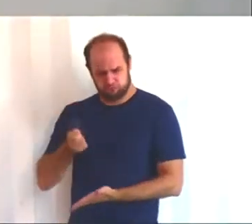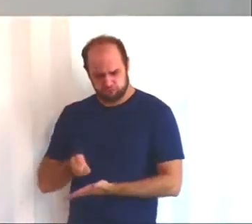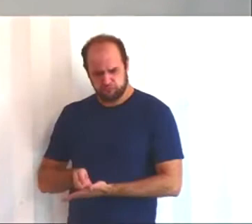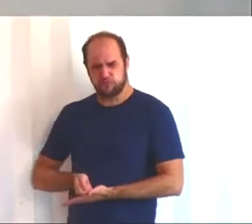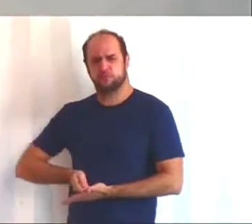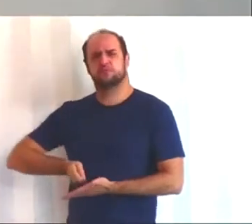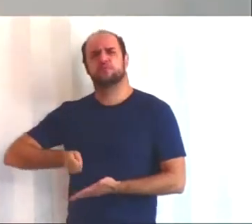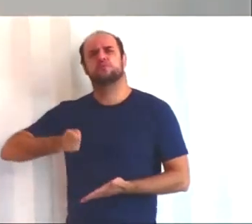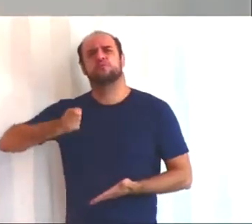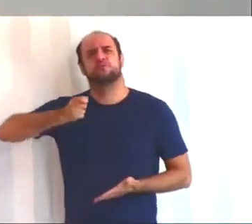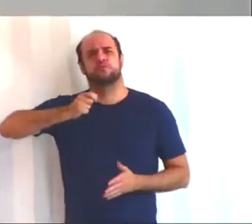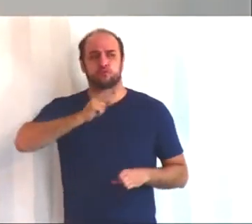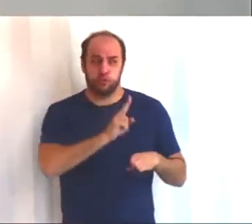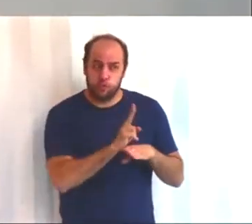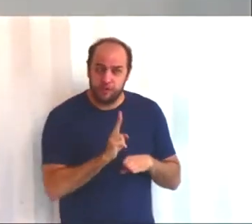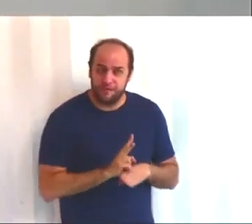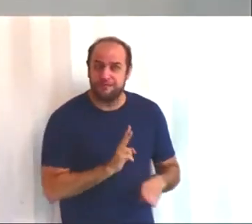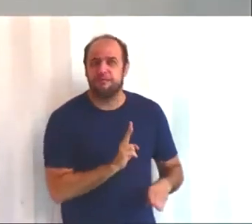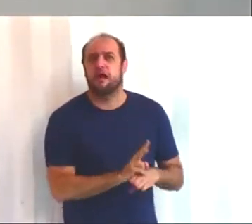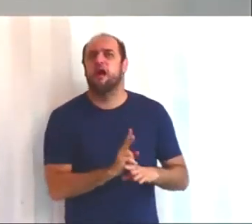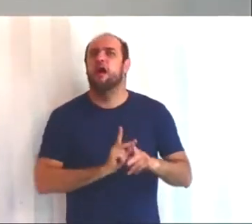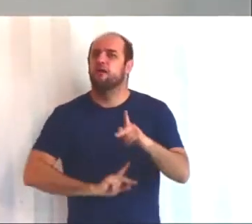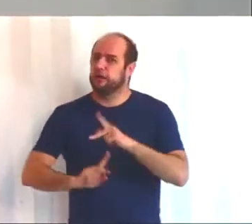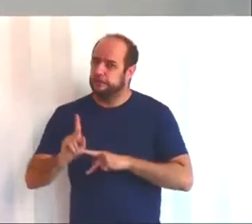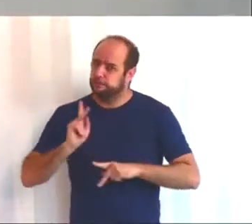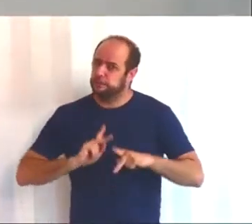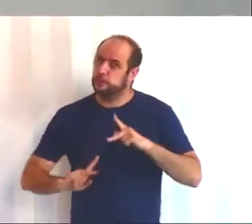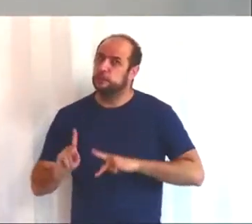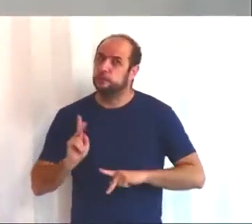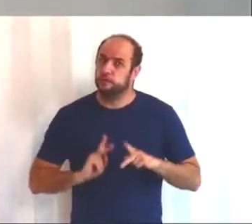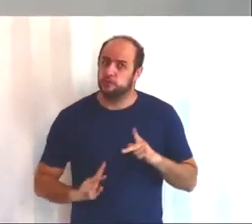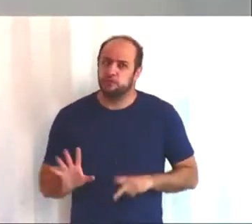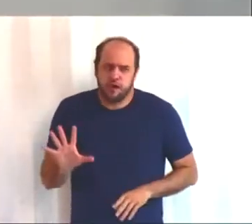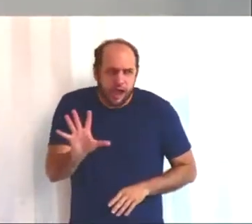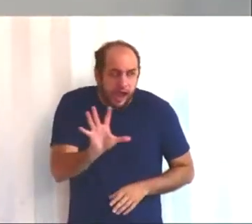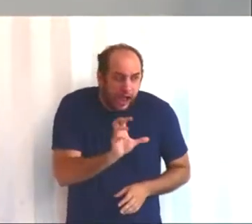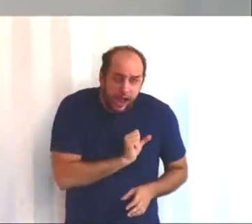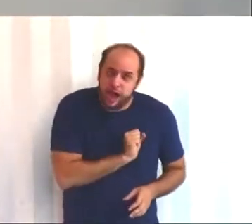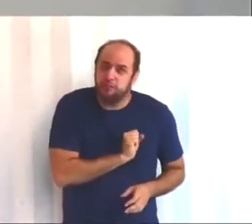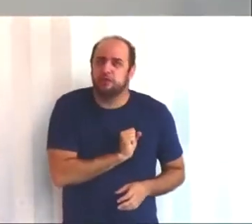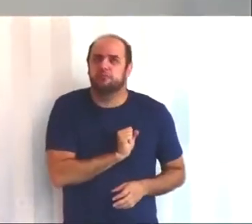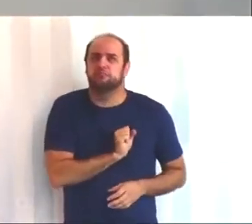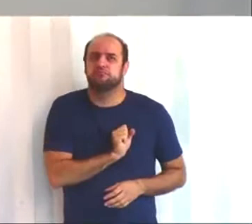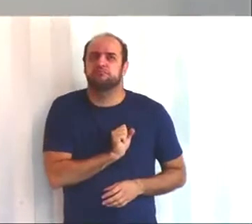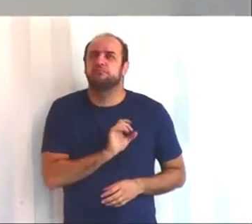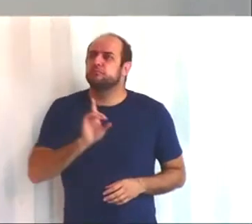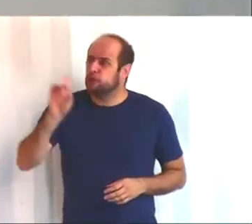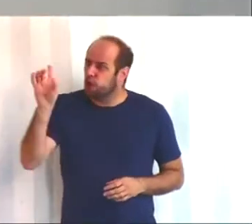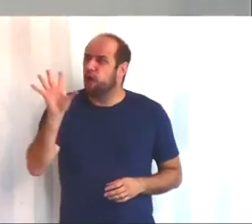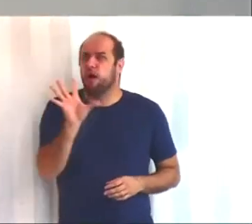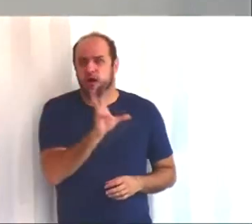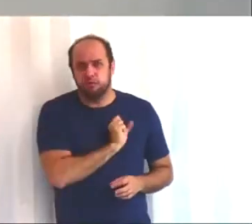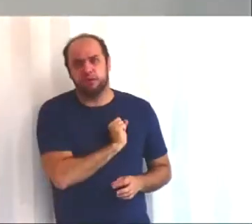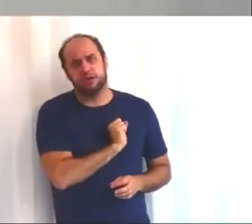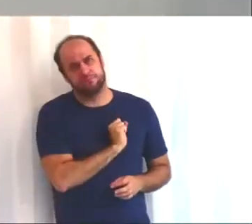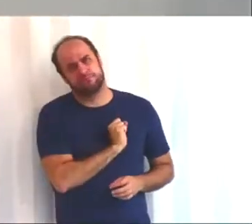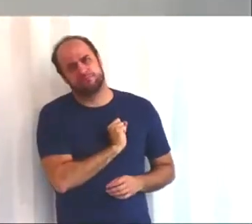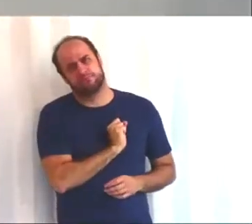maneira protetiva, cuidava do seu povo, digo mais, amava o seu povo.